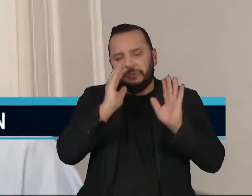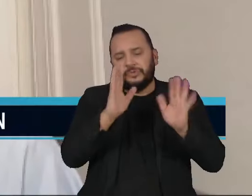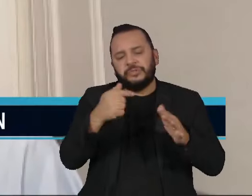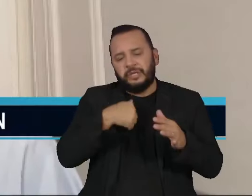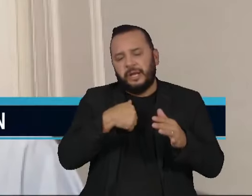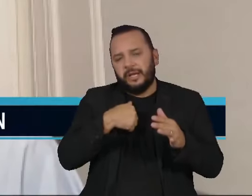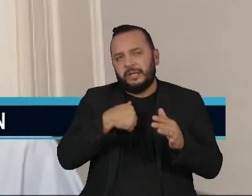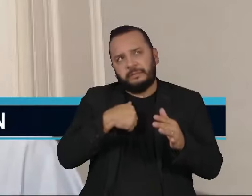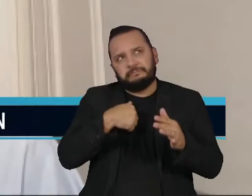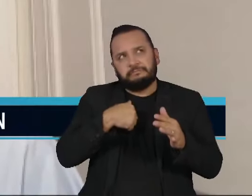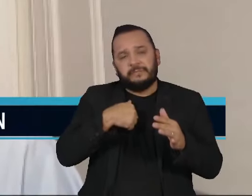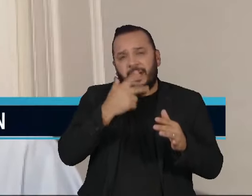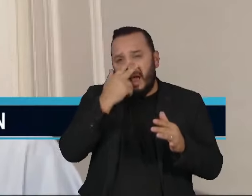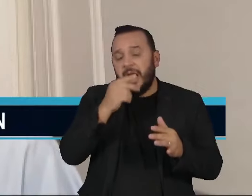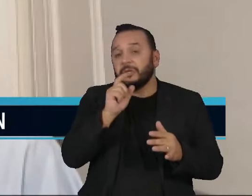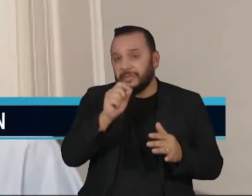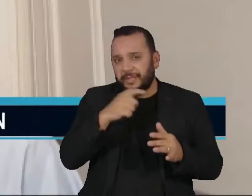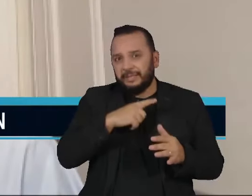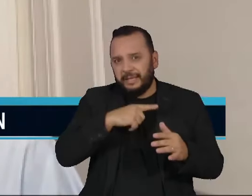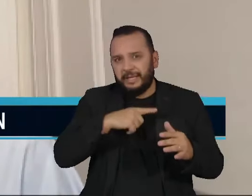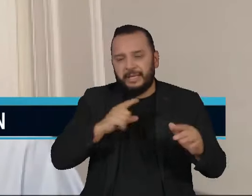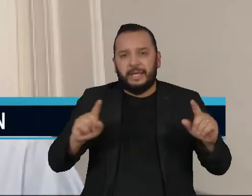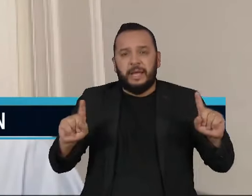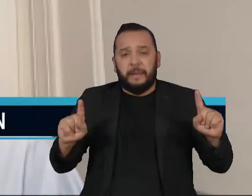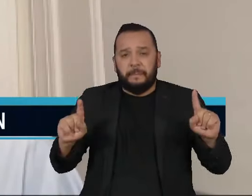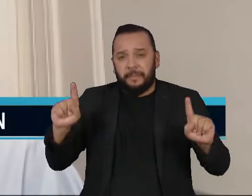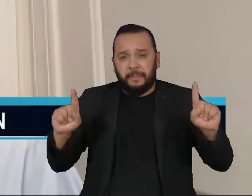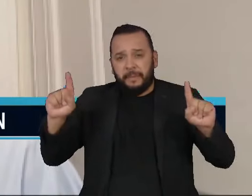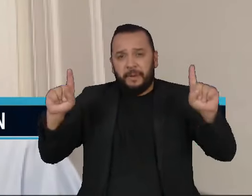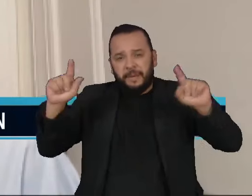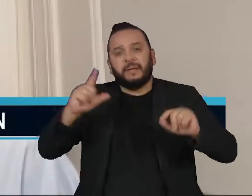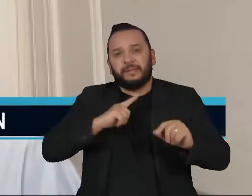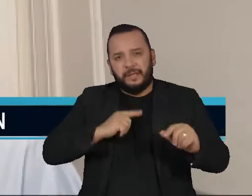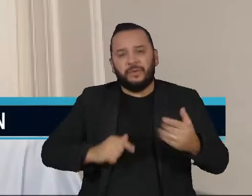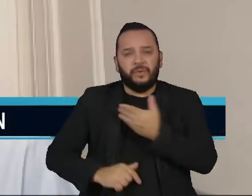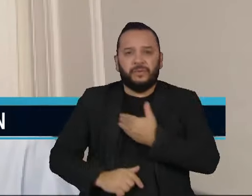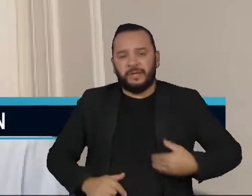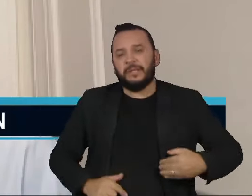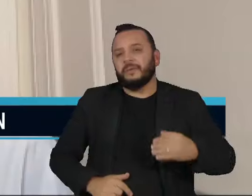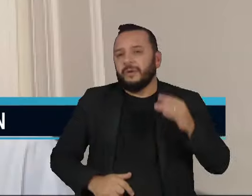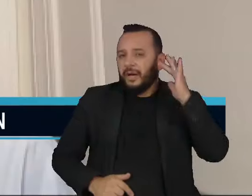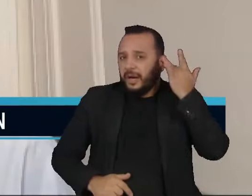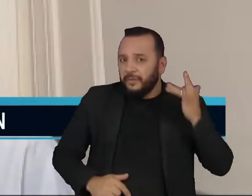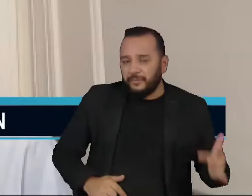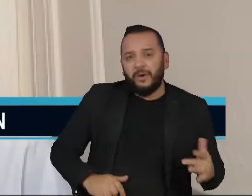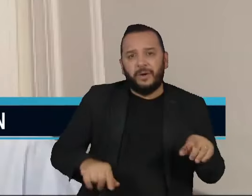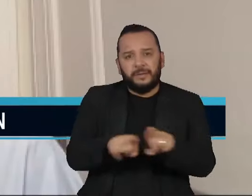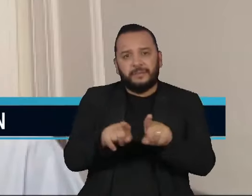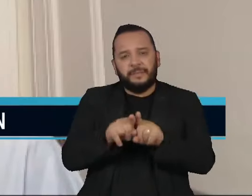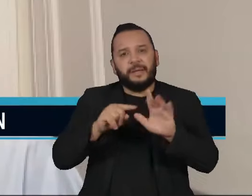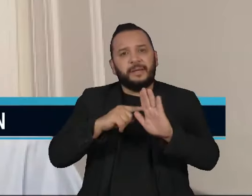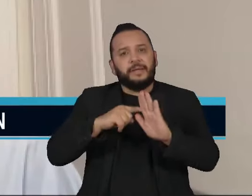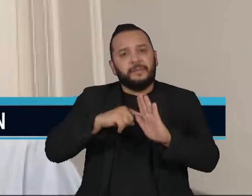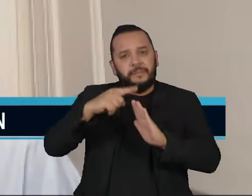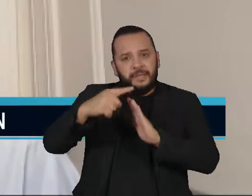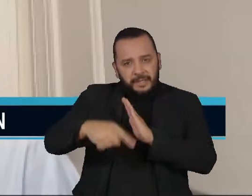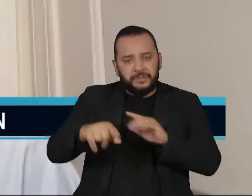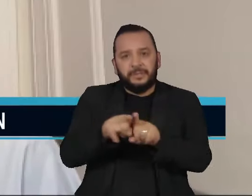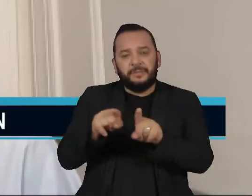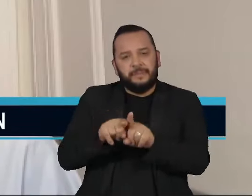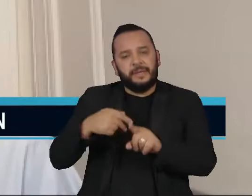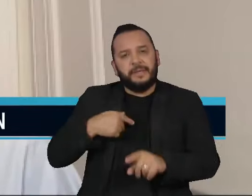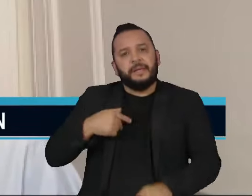aqui, que vai ser uma disputa, que pode envolver o governador da Califórnia, a governadora do Michigan, o governador da Pensilvânia, ou seja, não vai